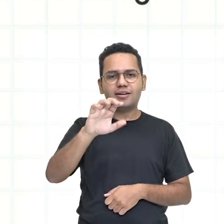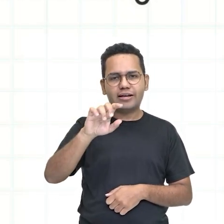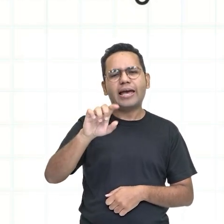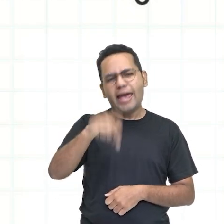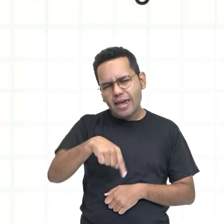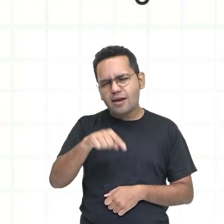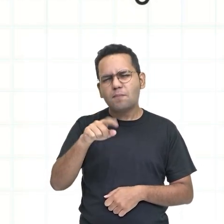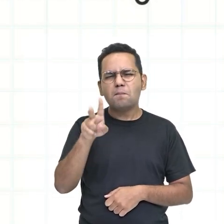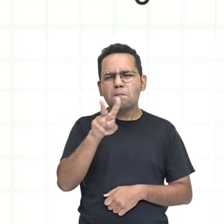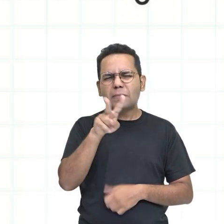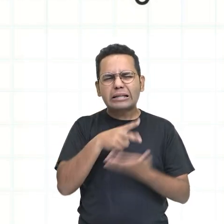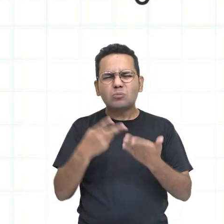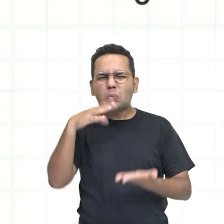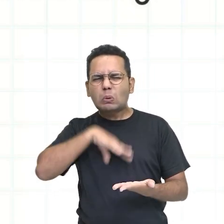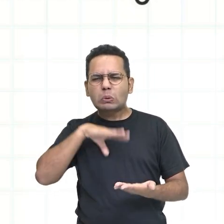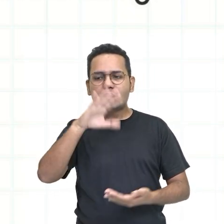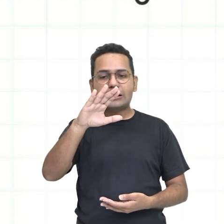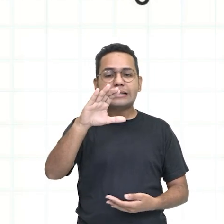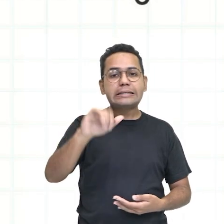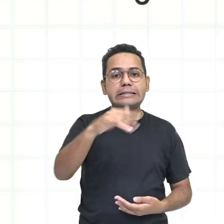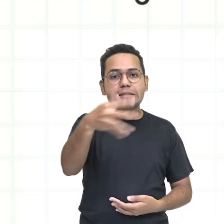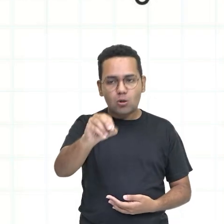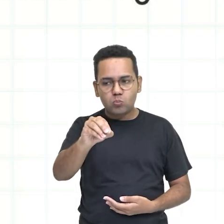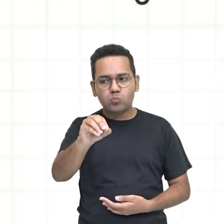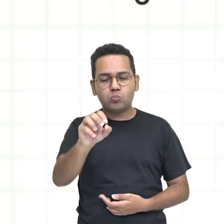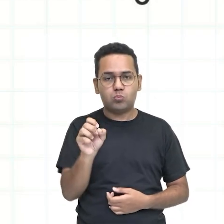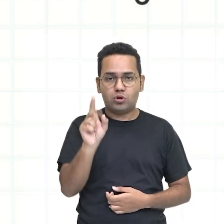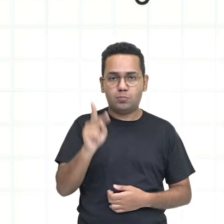tá? Então, comunicação, communication. Repararam